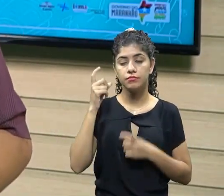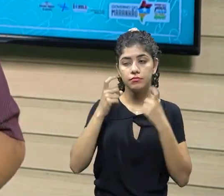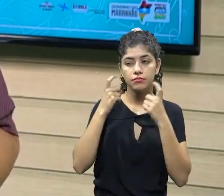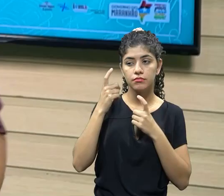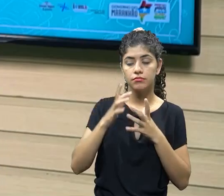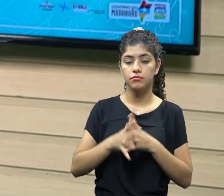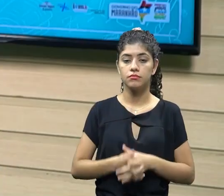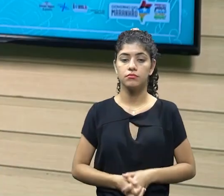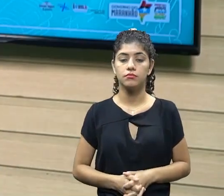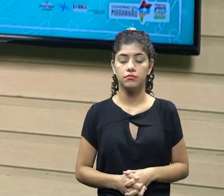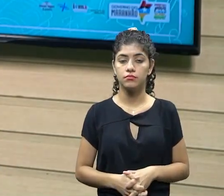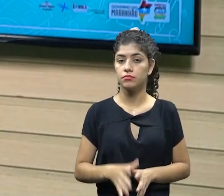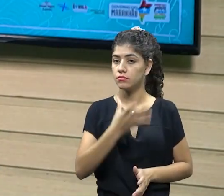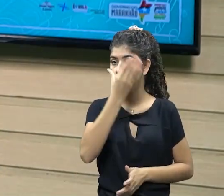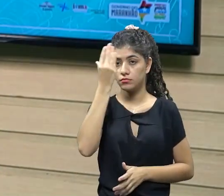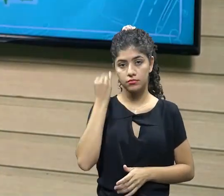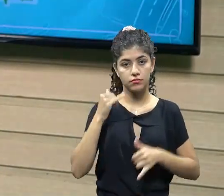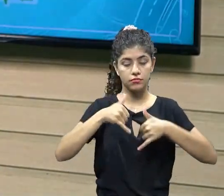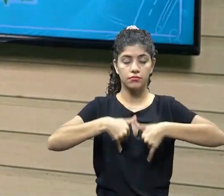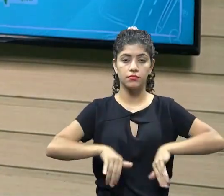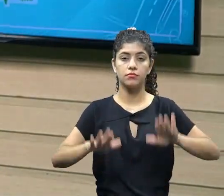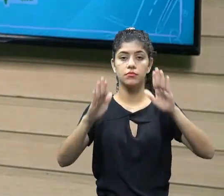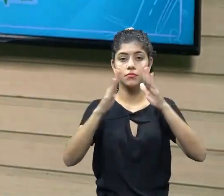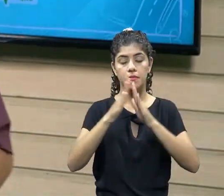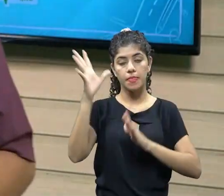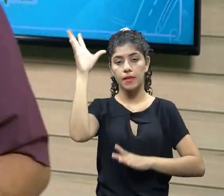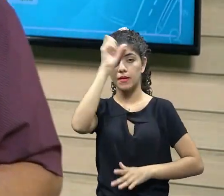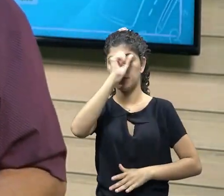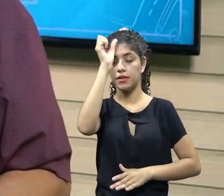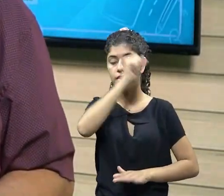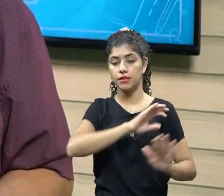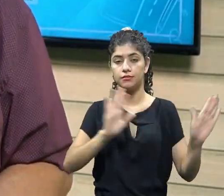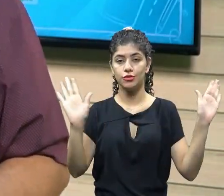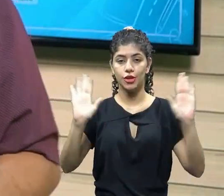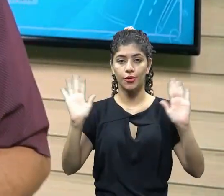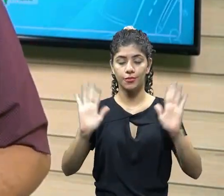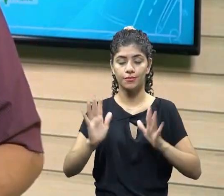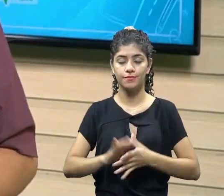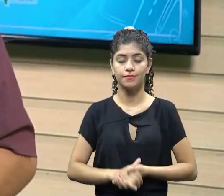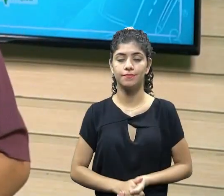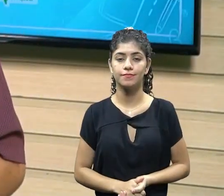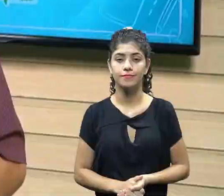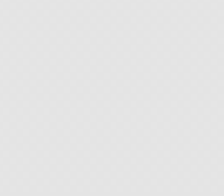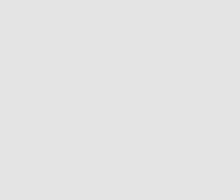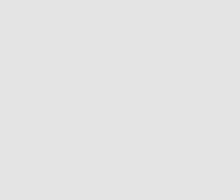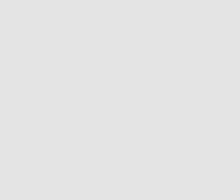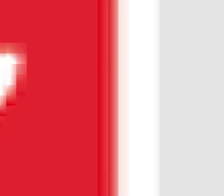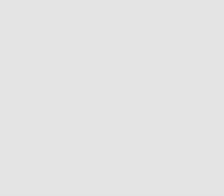Não esqueça, fique em casa, mas fique aprendendo. Até a próxima.